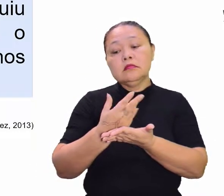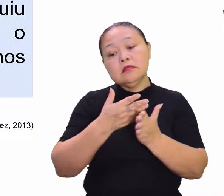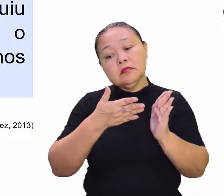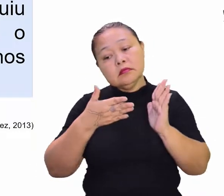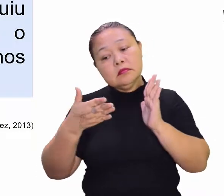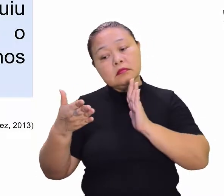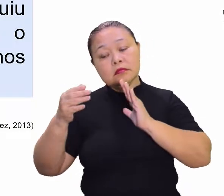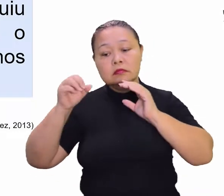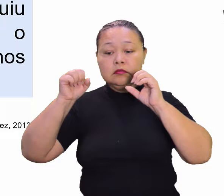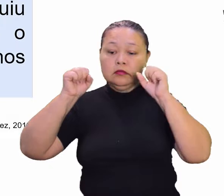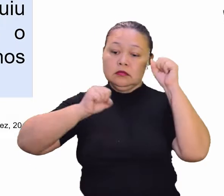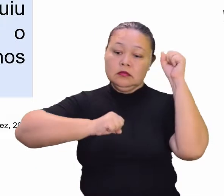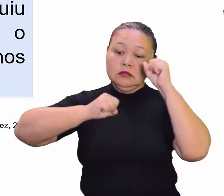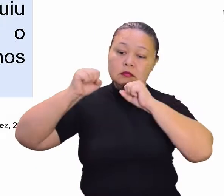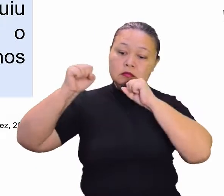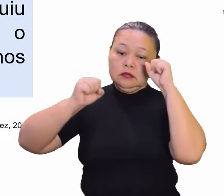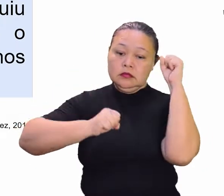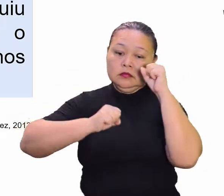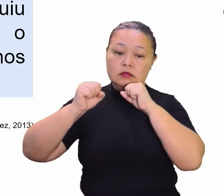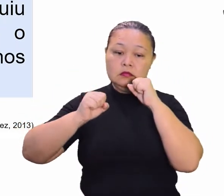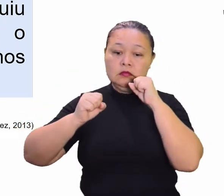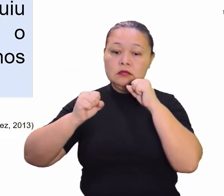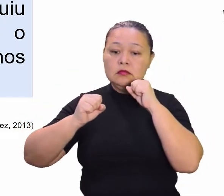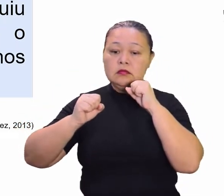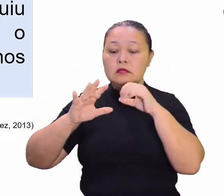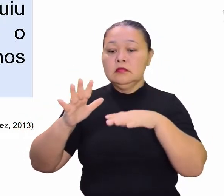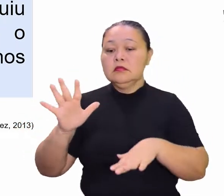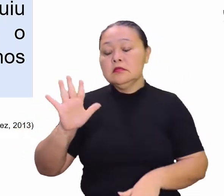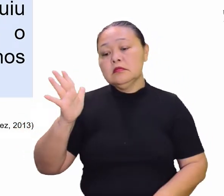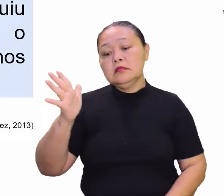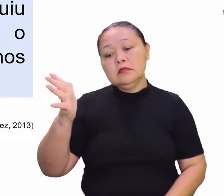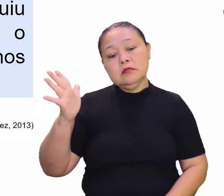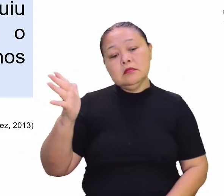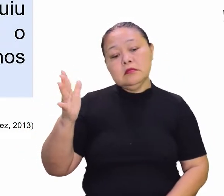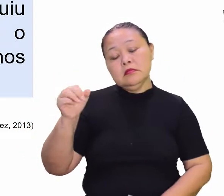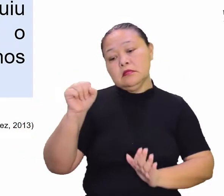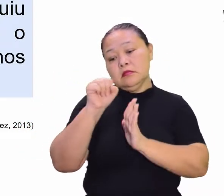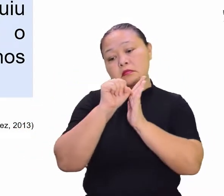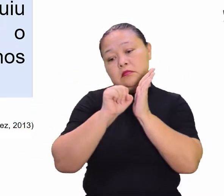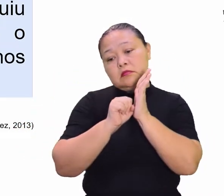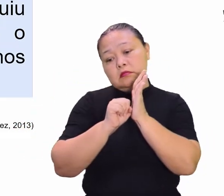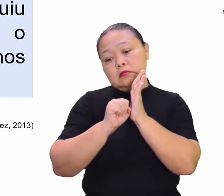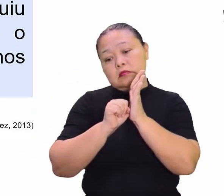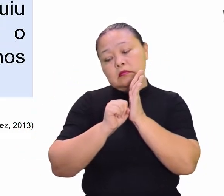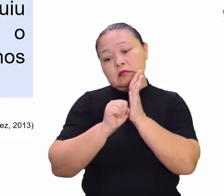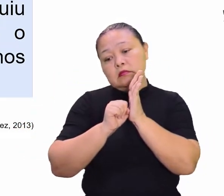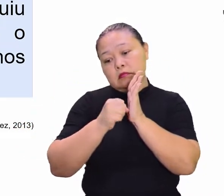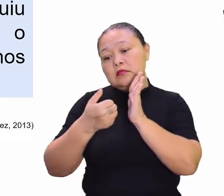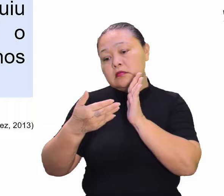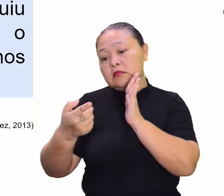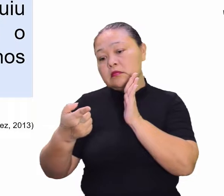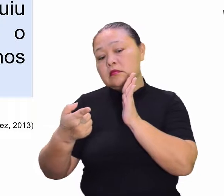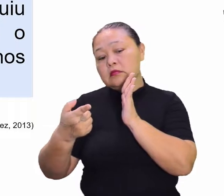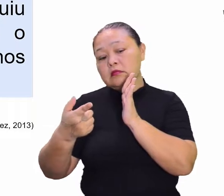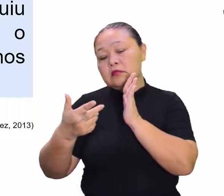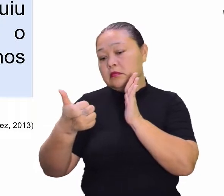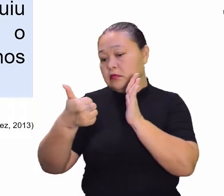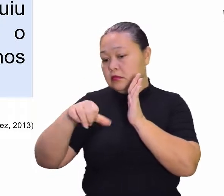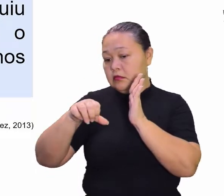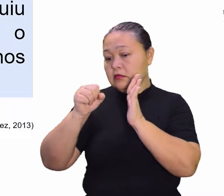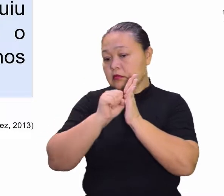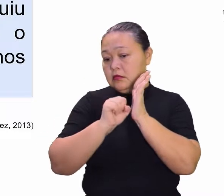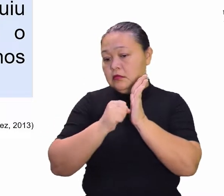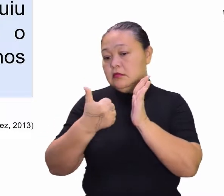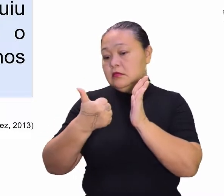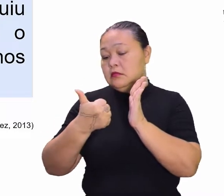sua fase industrial, já agora aqui próximo do nosso tempo, no século XIX